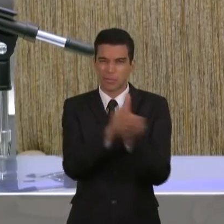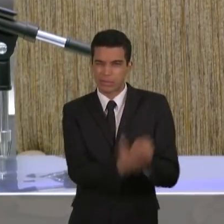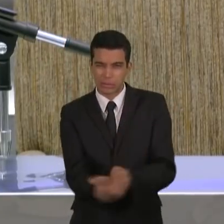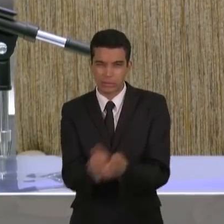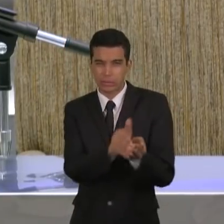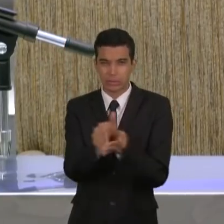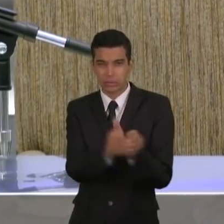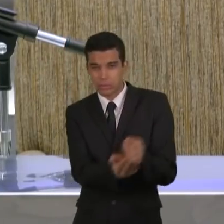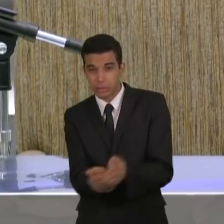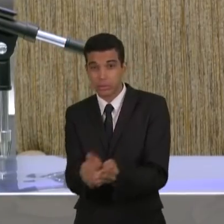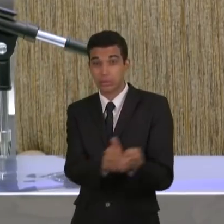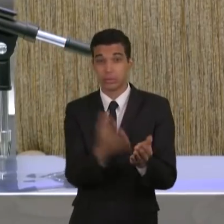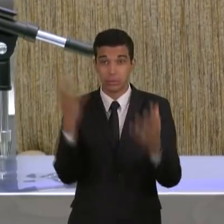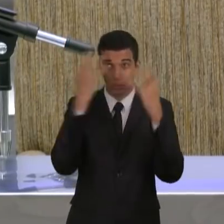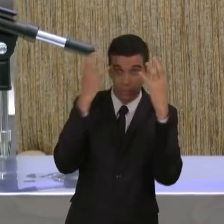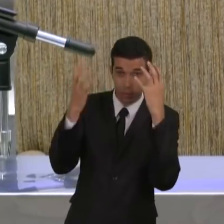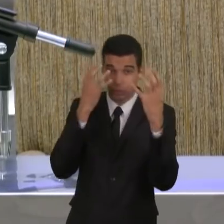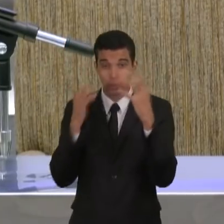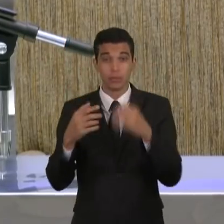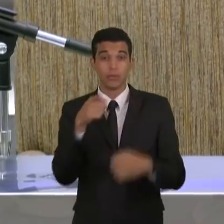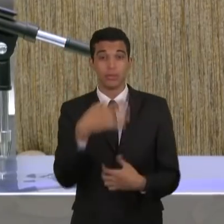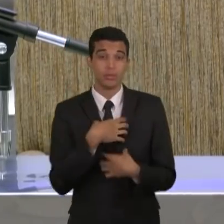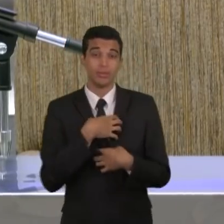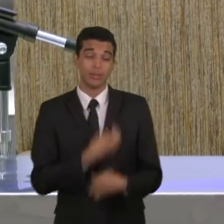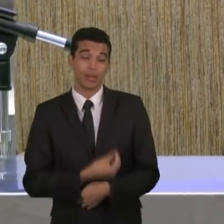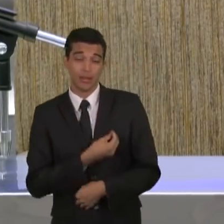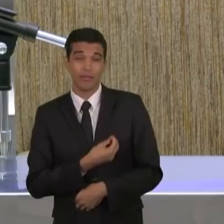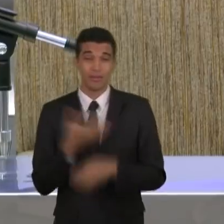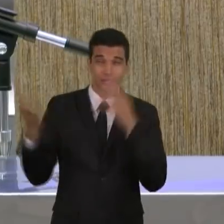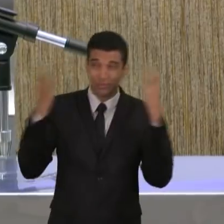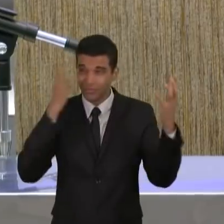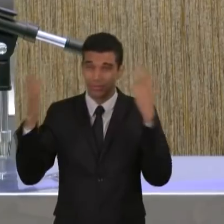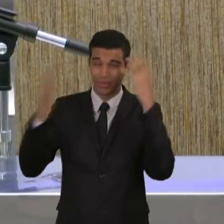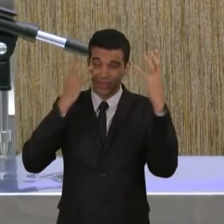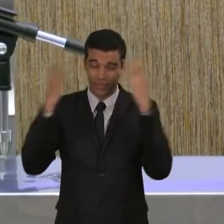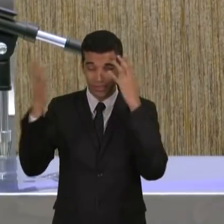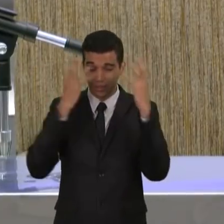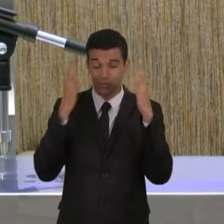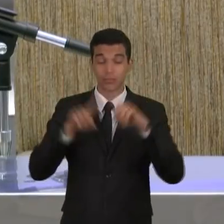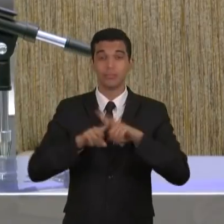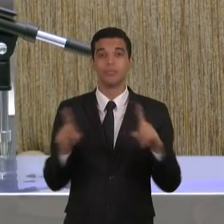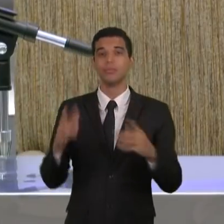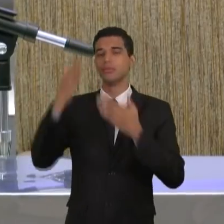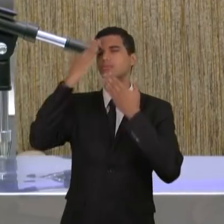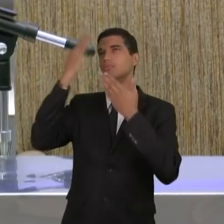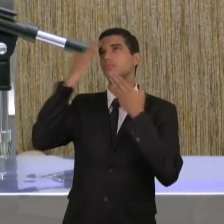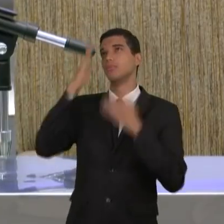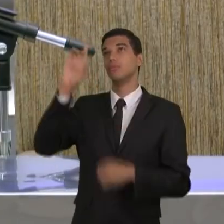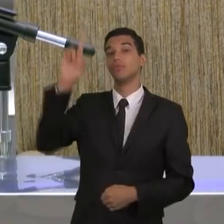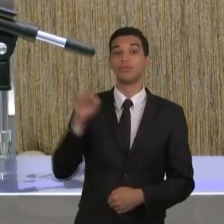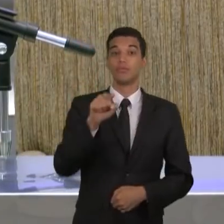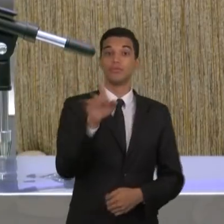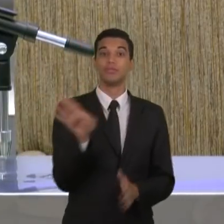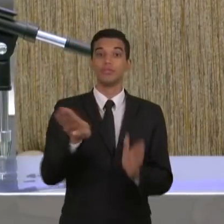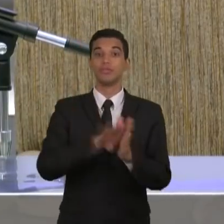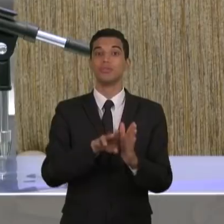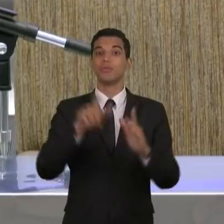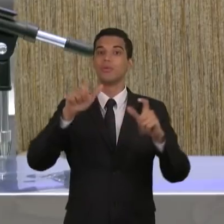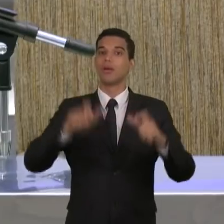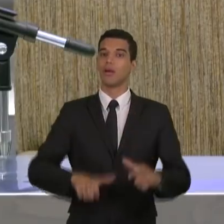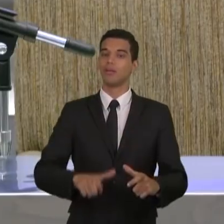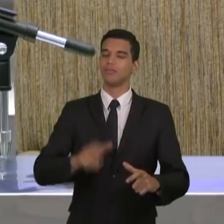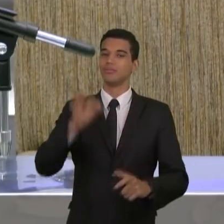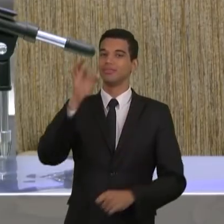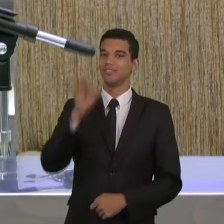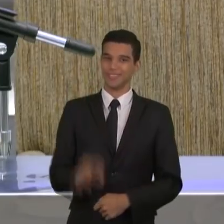mas eu louvo a Deus porque você chegou no lugar certo você chegou no lugar onde Jesus é soberano feito aquele barco Eles